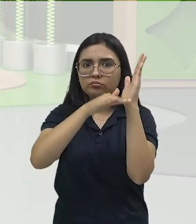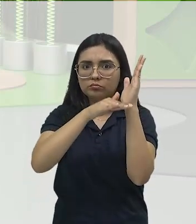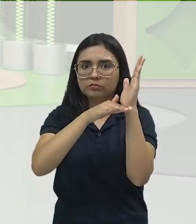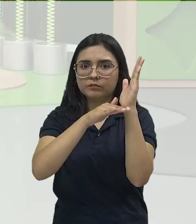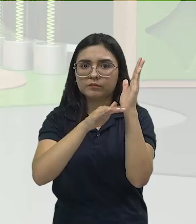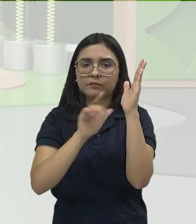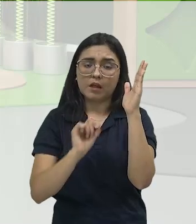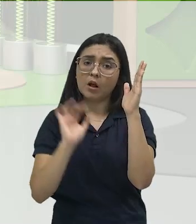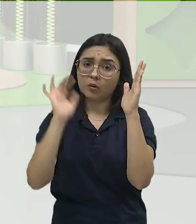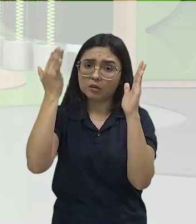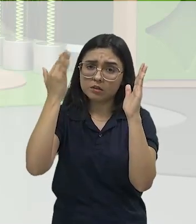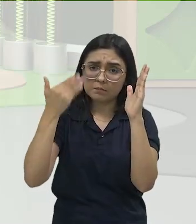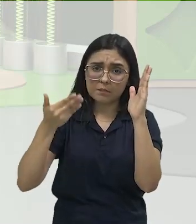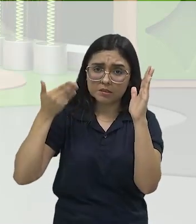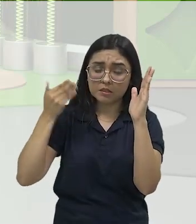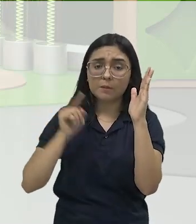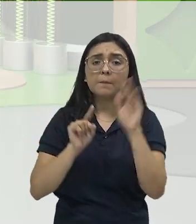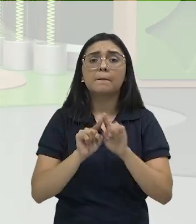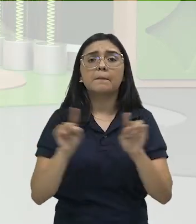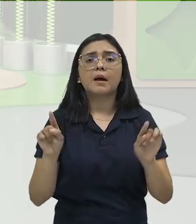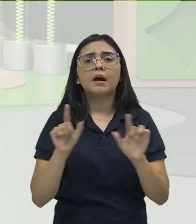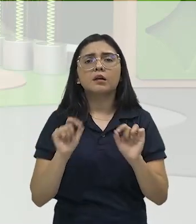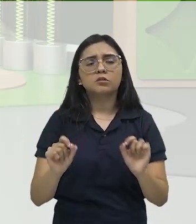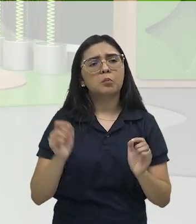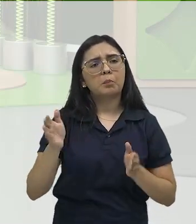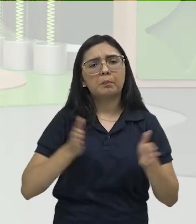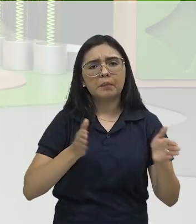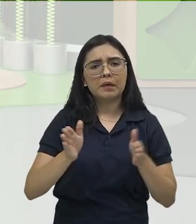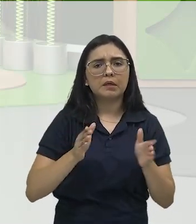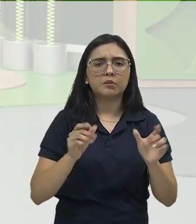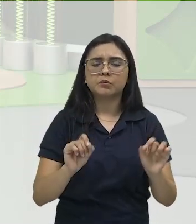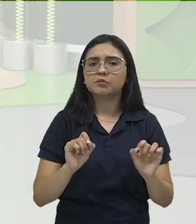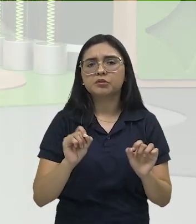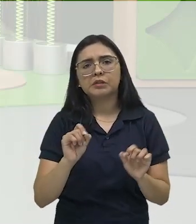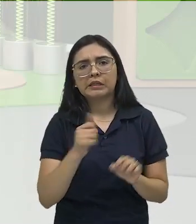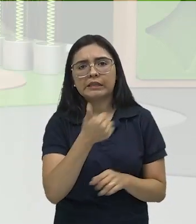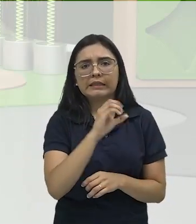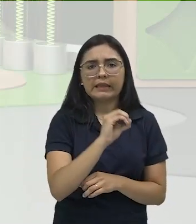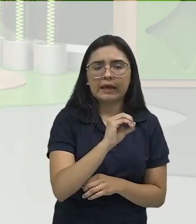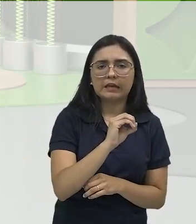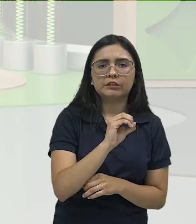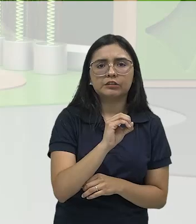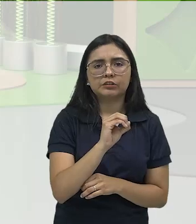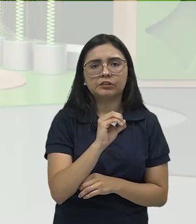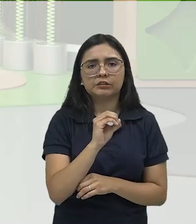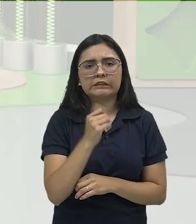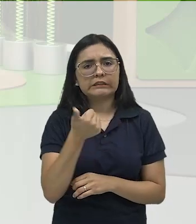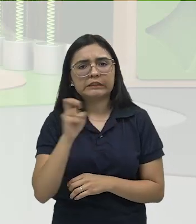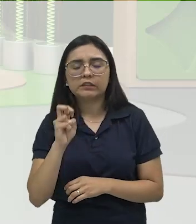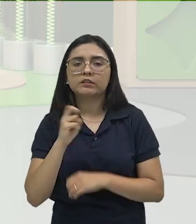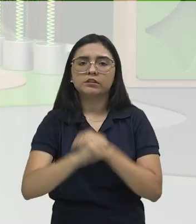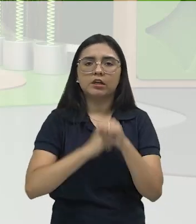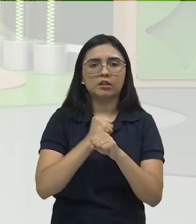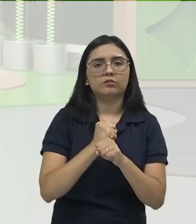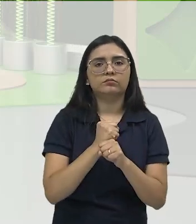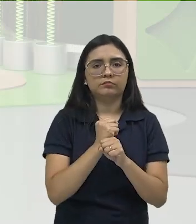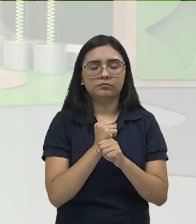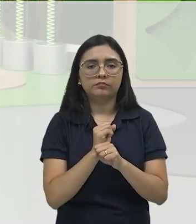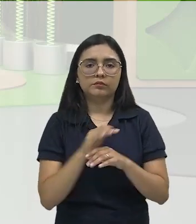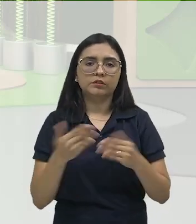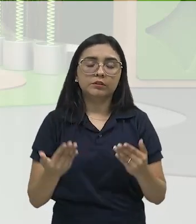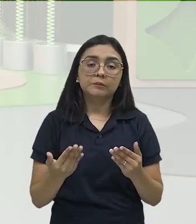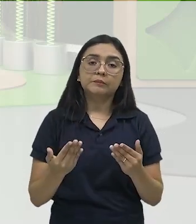elas ocorriam, mas numa distância de 10, 15 anos de uma para outra. E